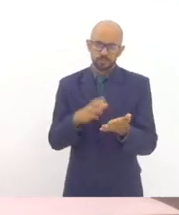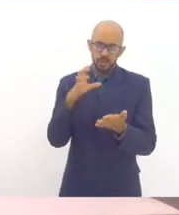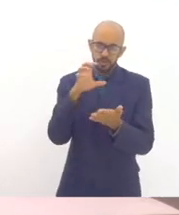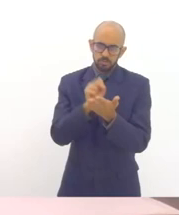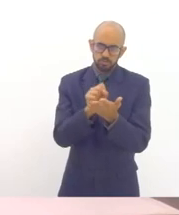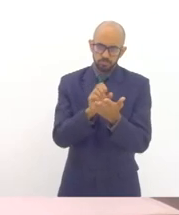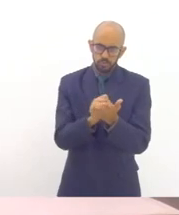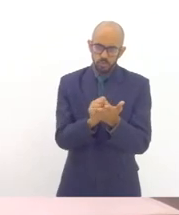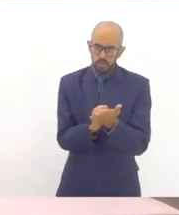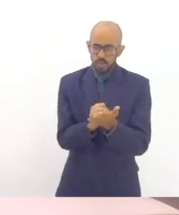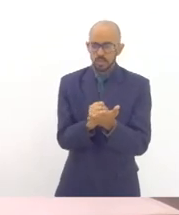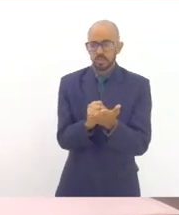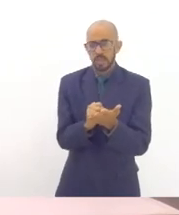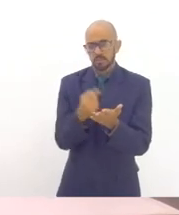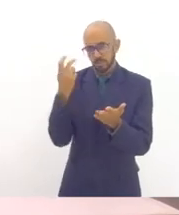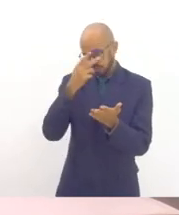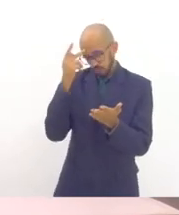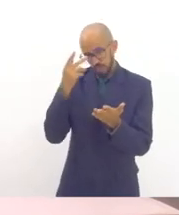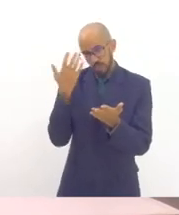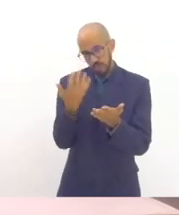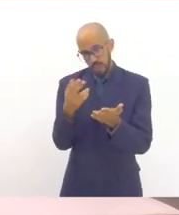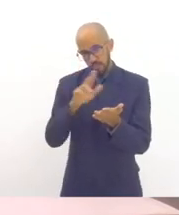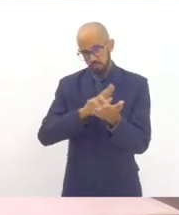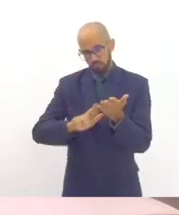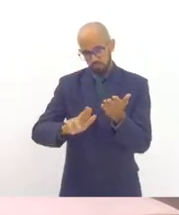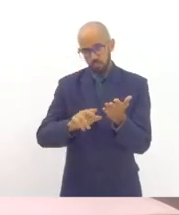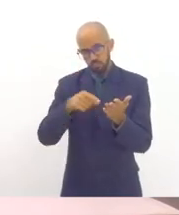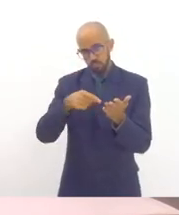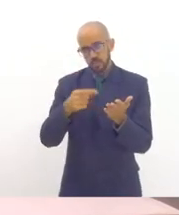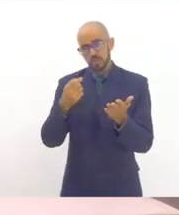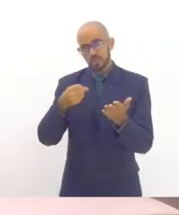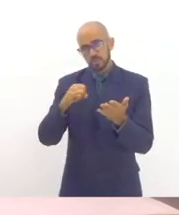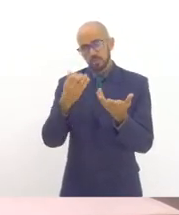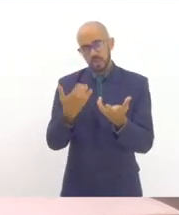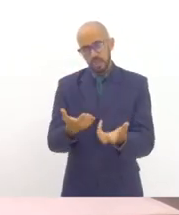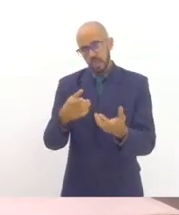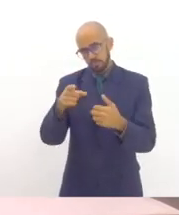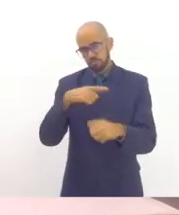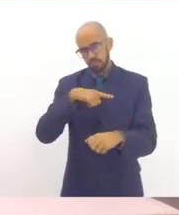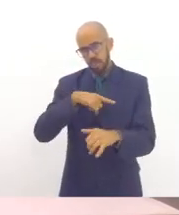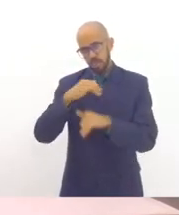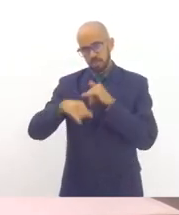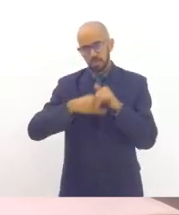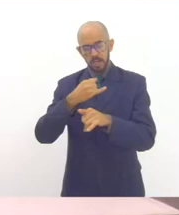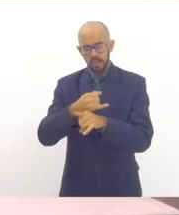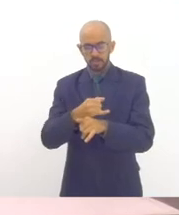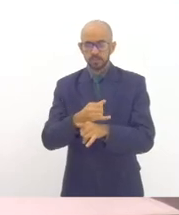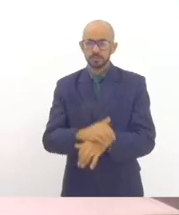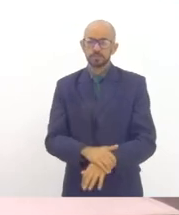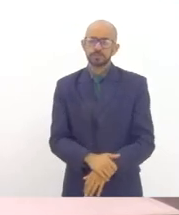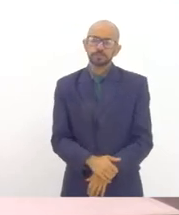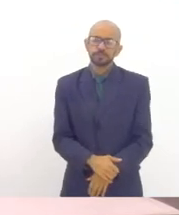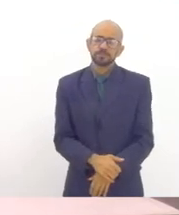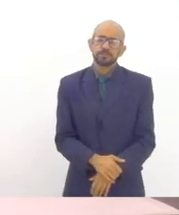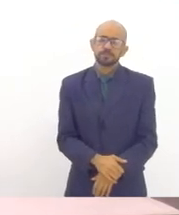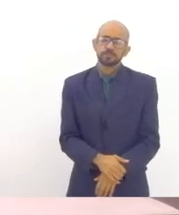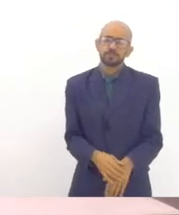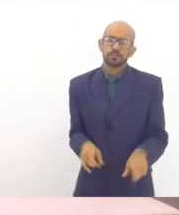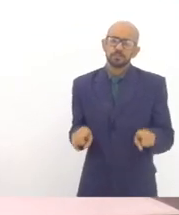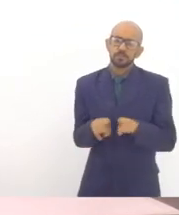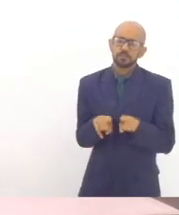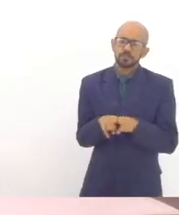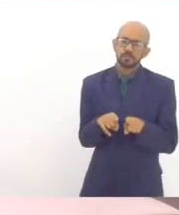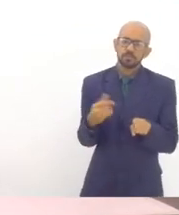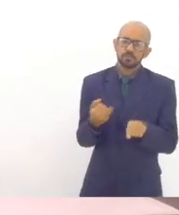abaixo-assinados. Quem ainda não assinou e quiser assinar, está disponível. Tá? Cabe ainda dizer que a proposta